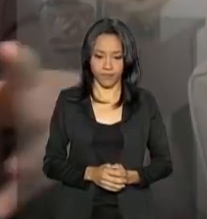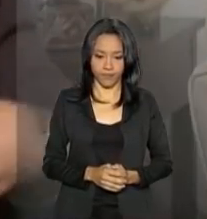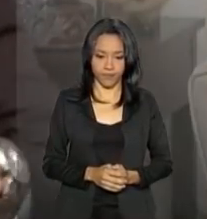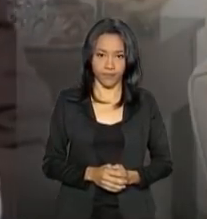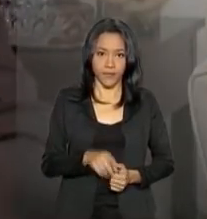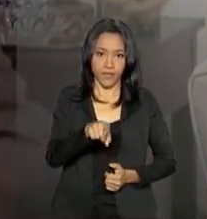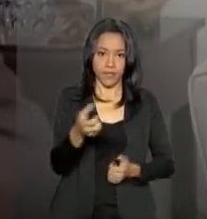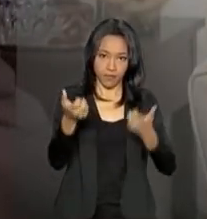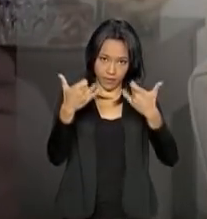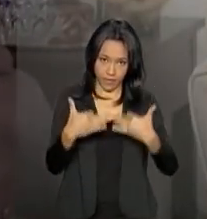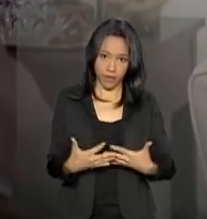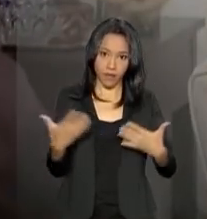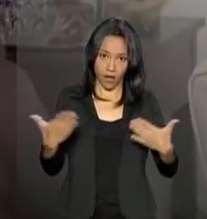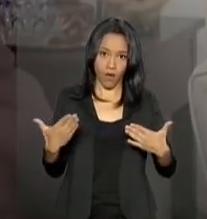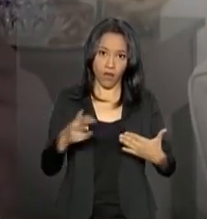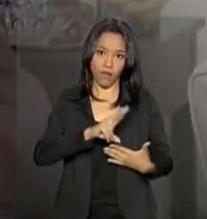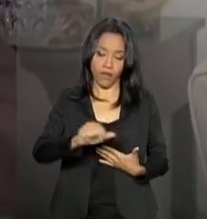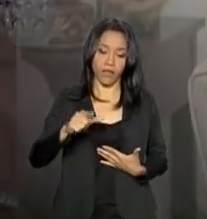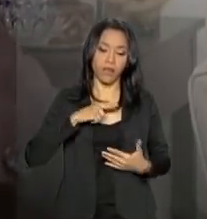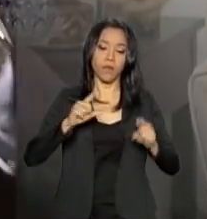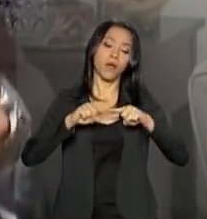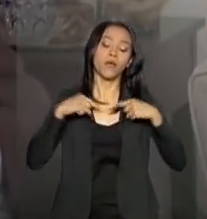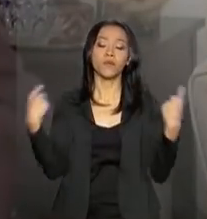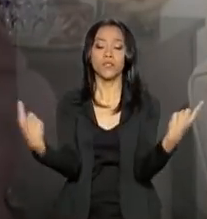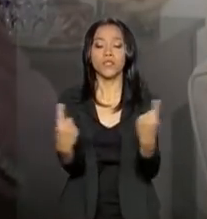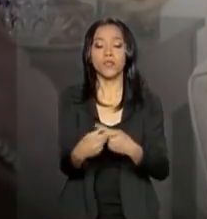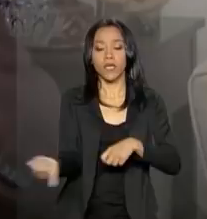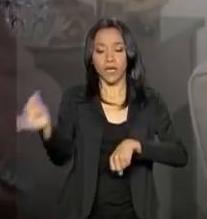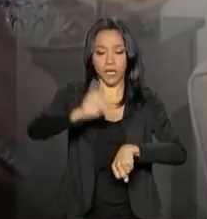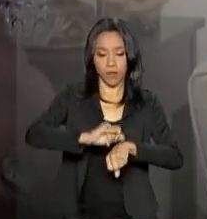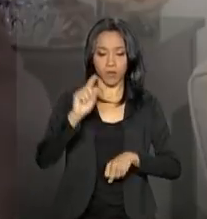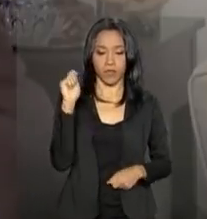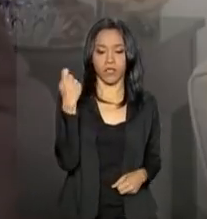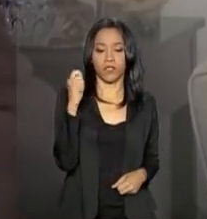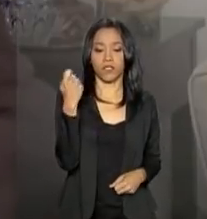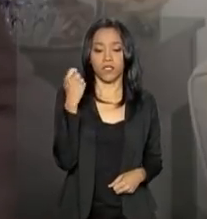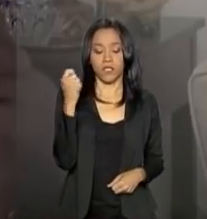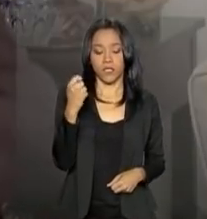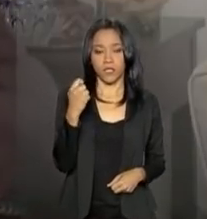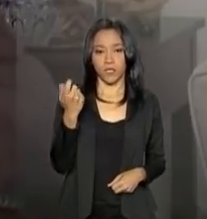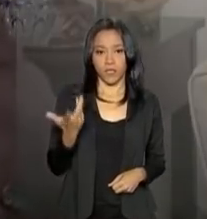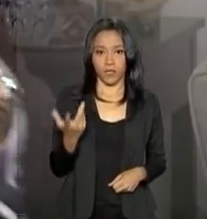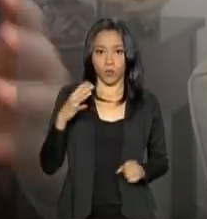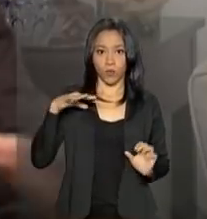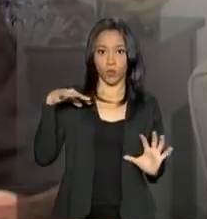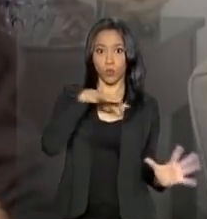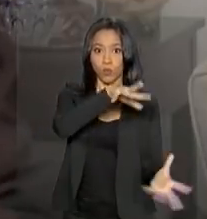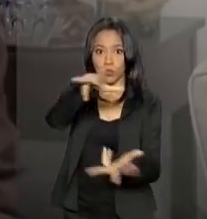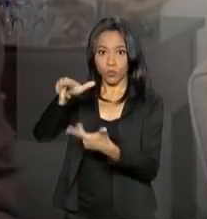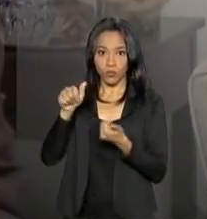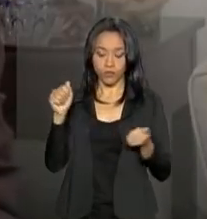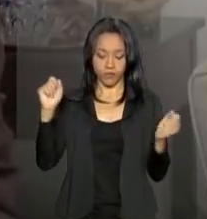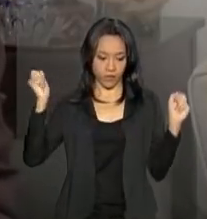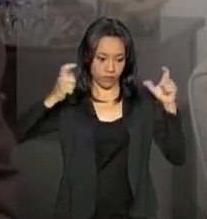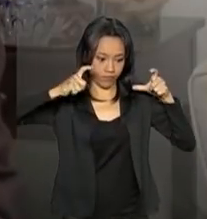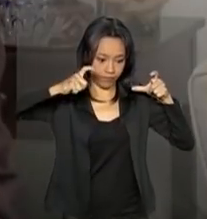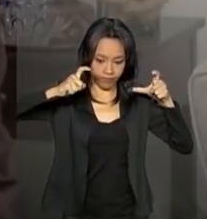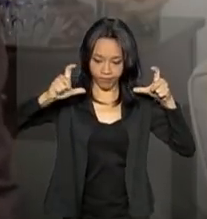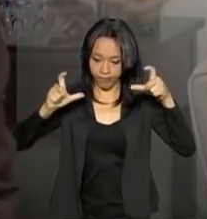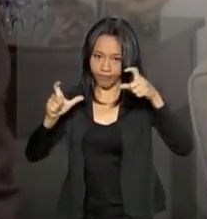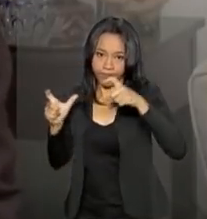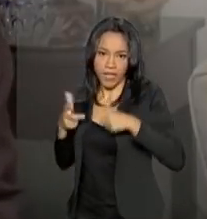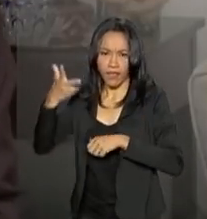vai haver uma reunião em Buenos Aires então Argentina então isso aí o mundo coloca as atenções a mídia toda eh